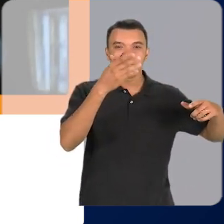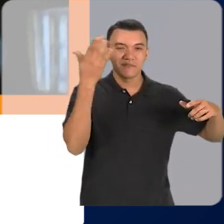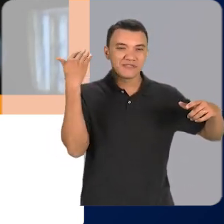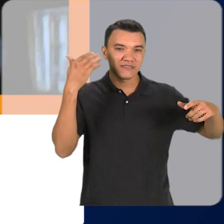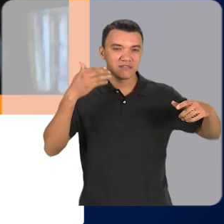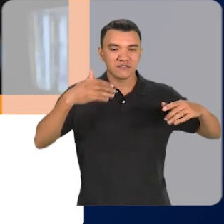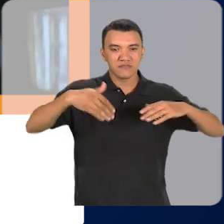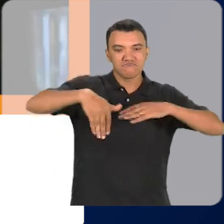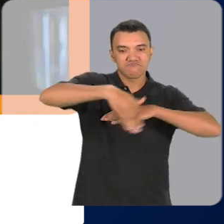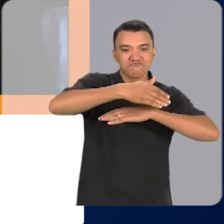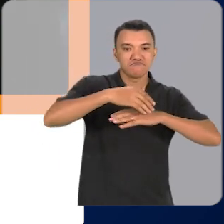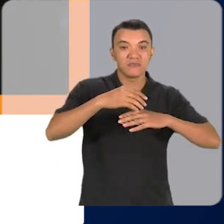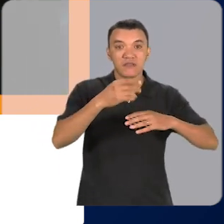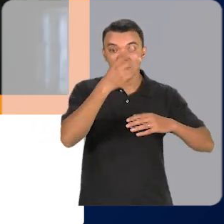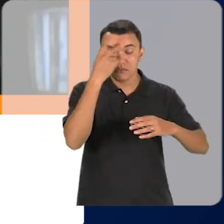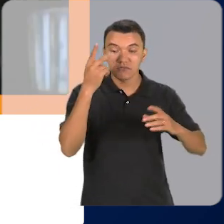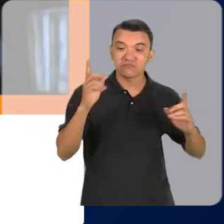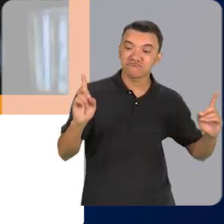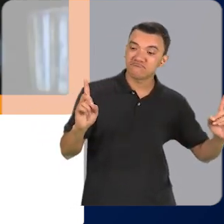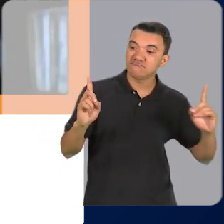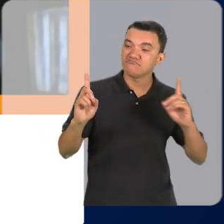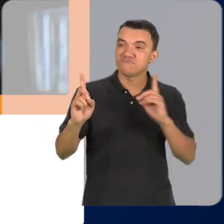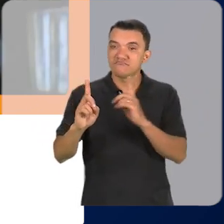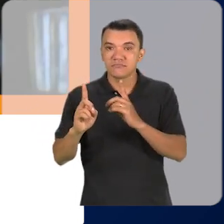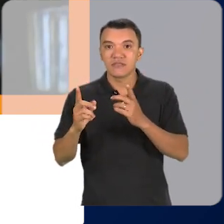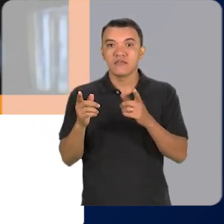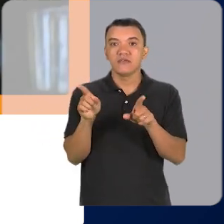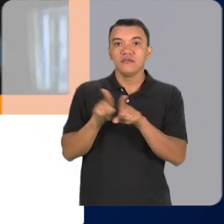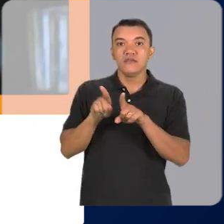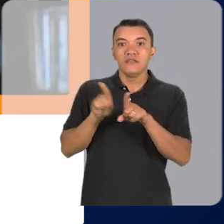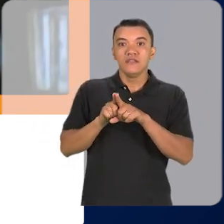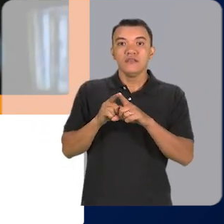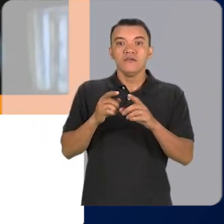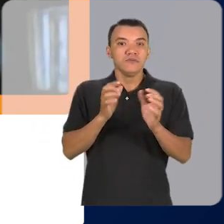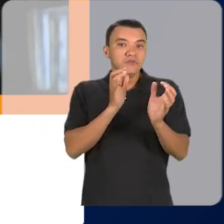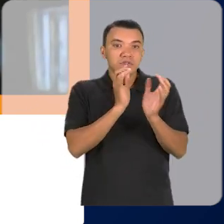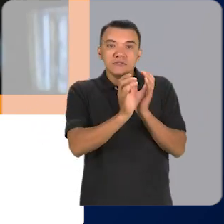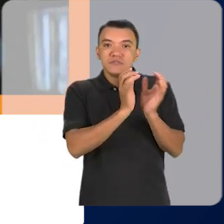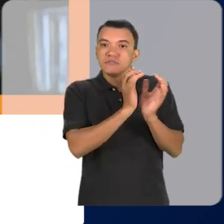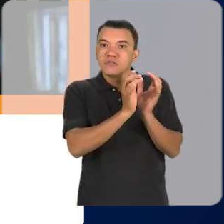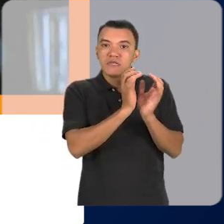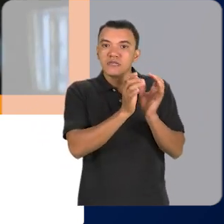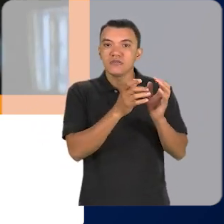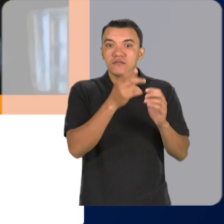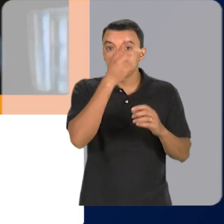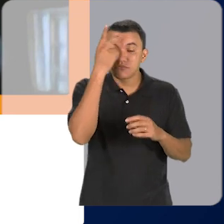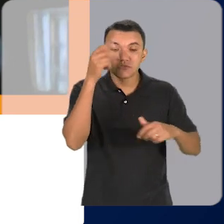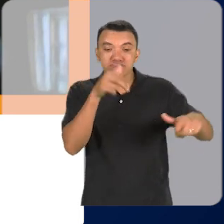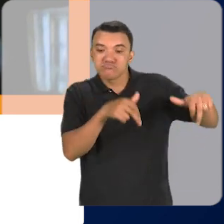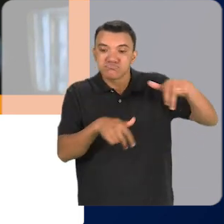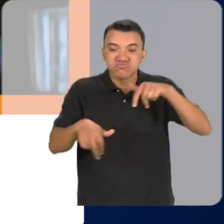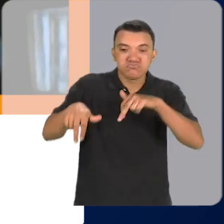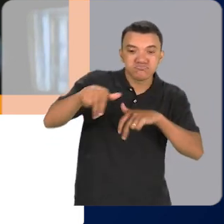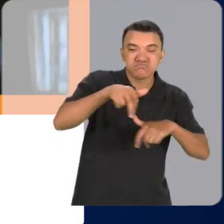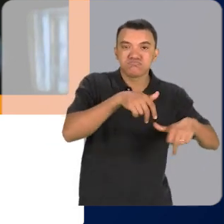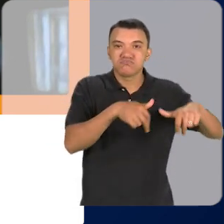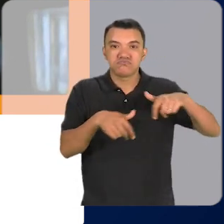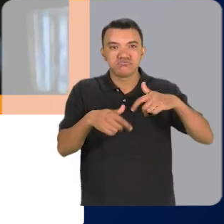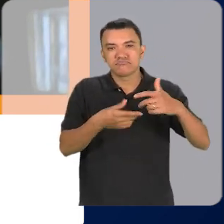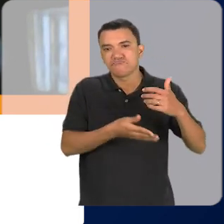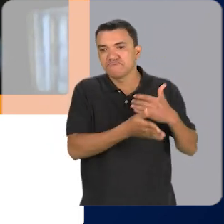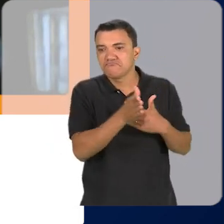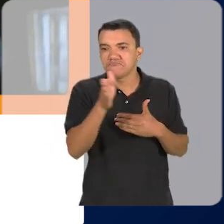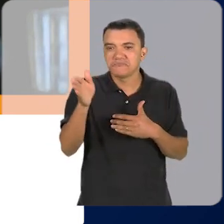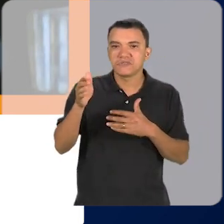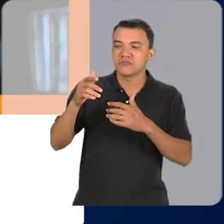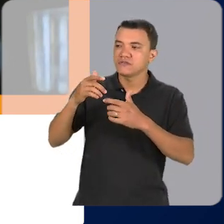as pessoas iam ao encontro, né, do pregoeiro, quanto também nos centros urbanos. As pessoas estão ali, né, se movimentando, indo para o